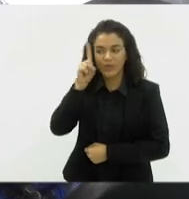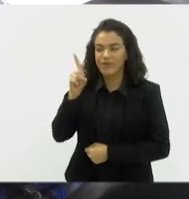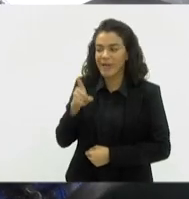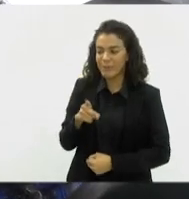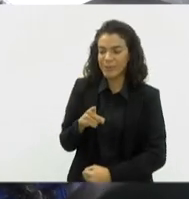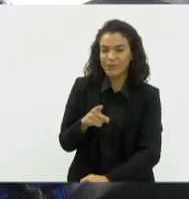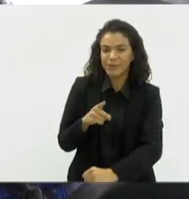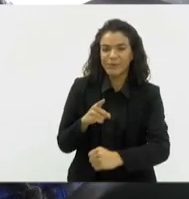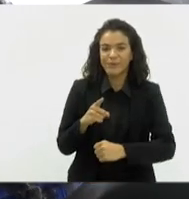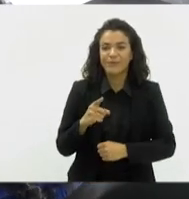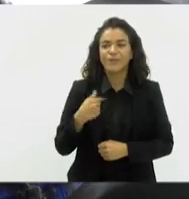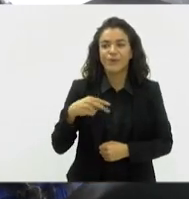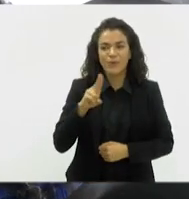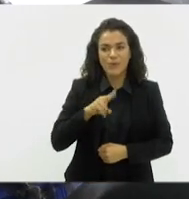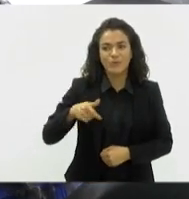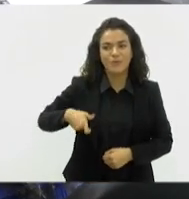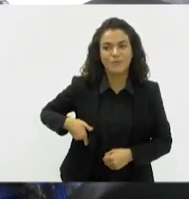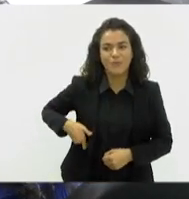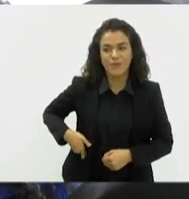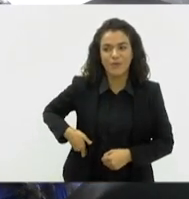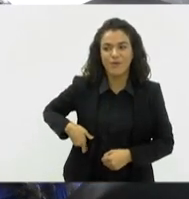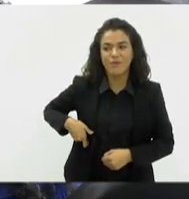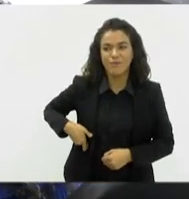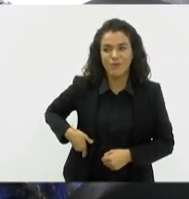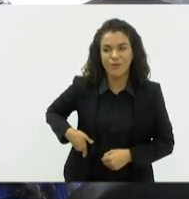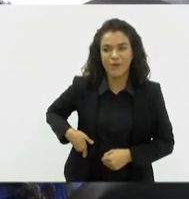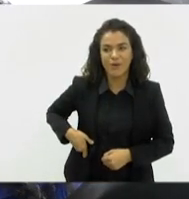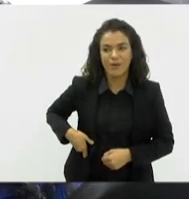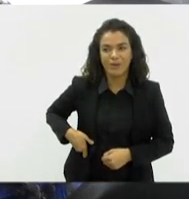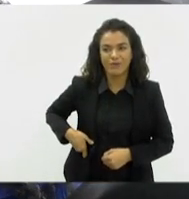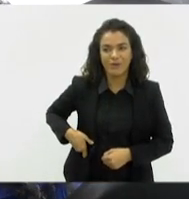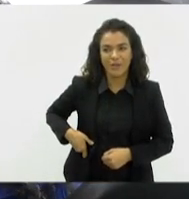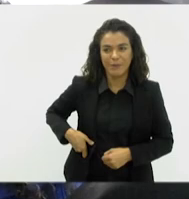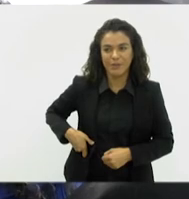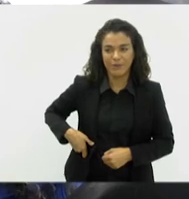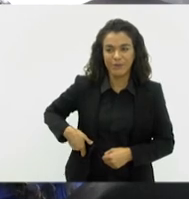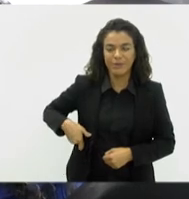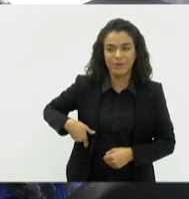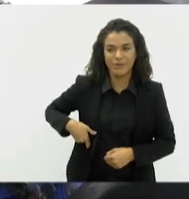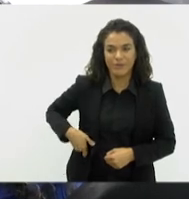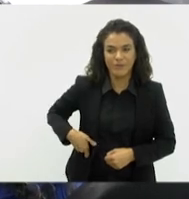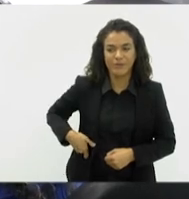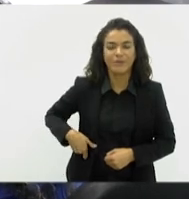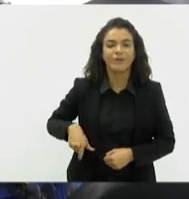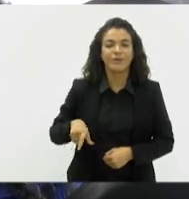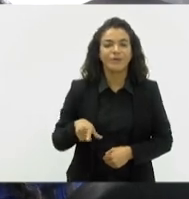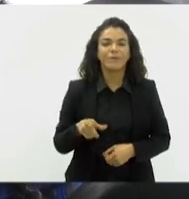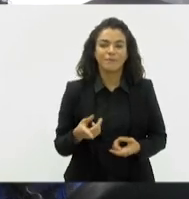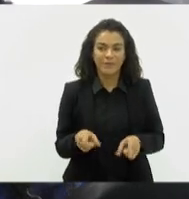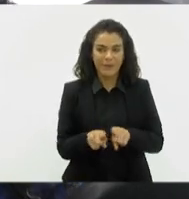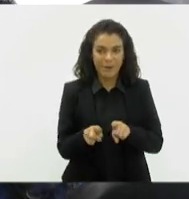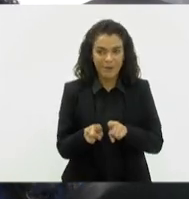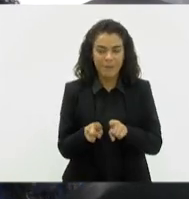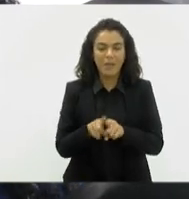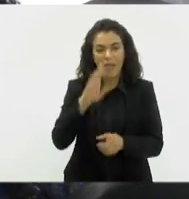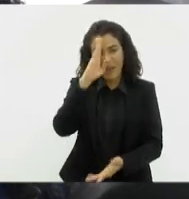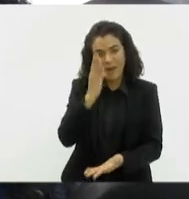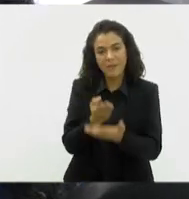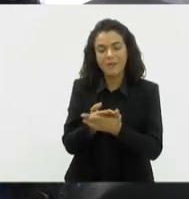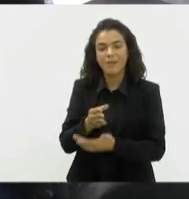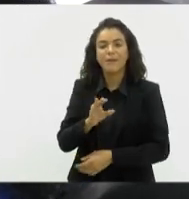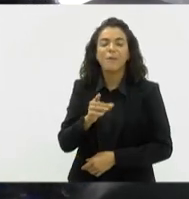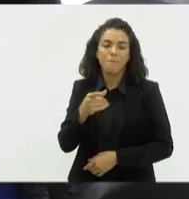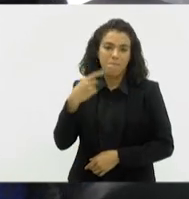Eu utilizo arma de fogo todos os dias. Eu também. Na cintura, porque tenho porte de arma federal e acredito na política de que cidadão de